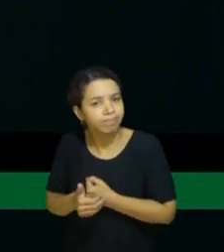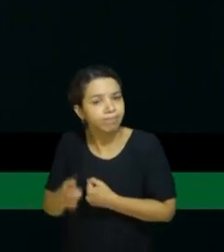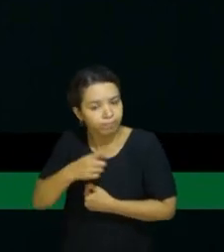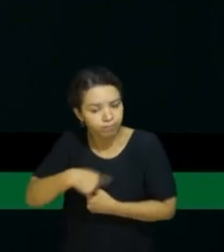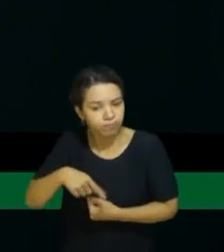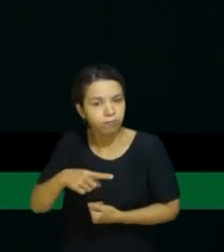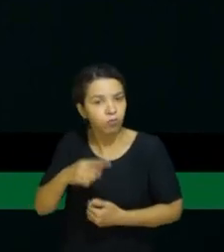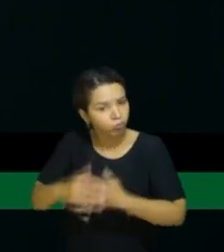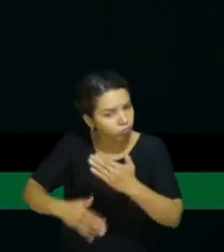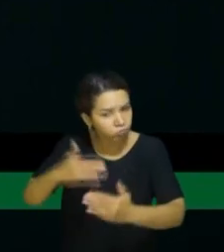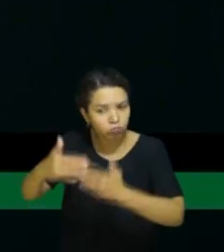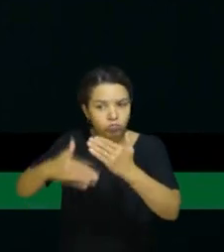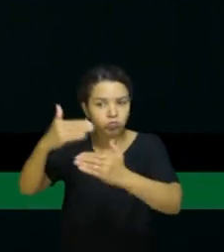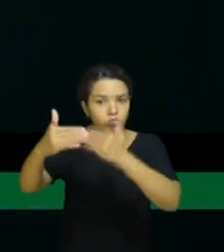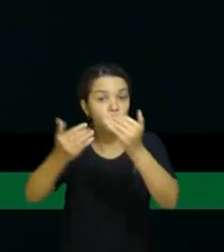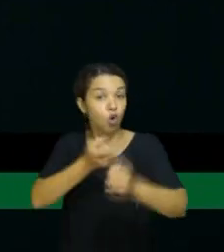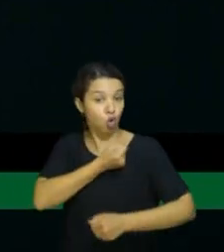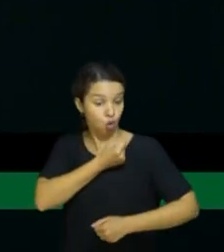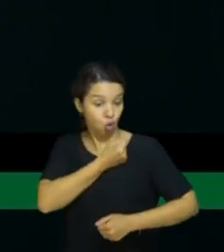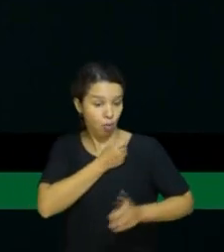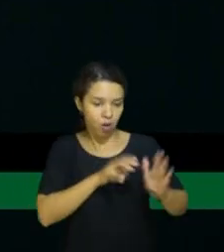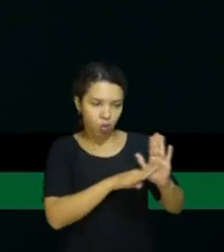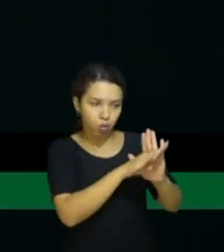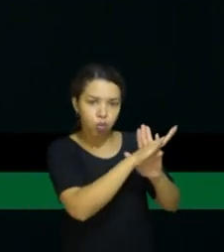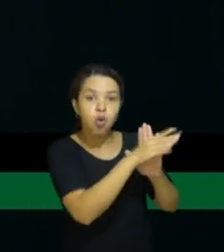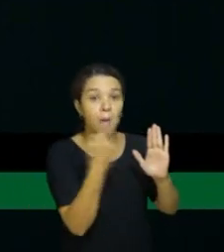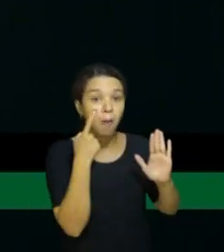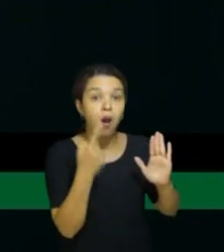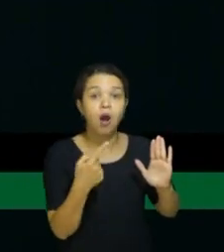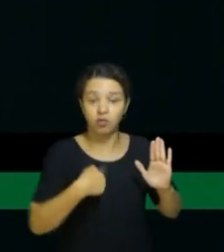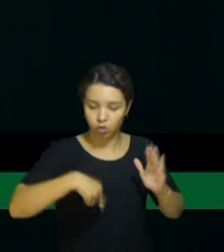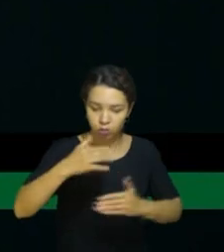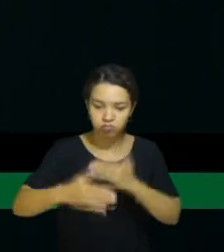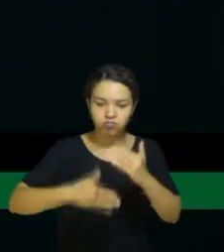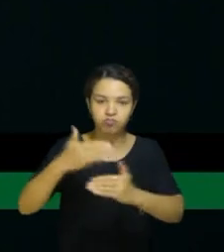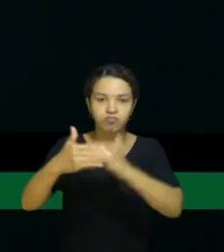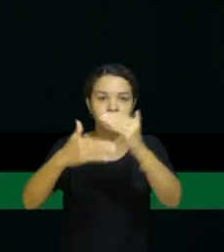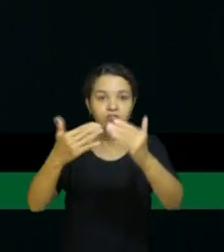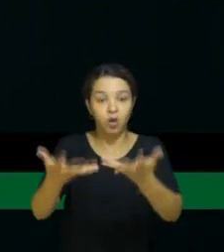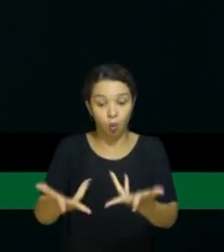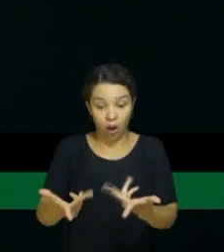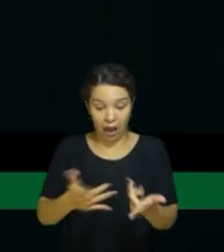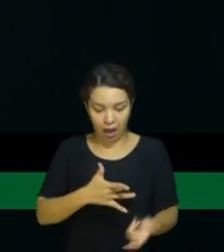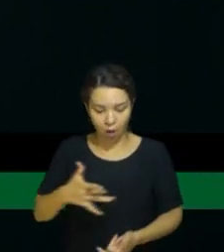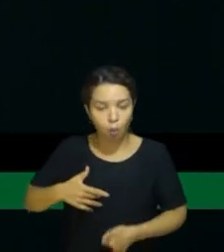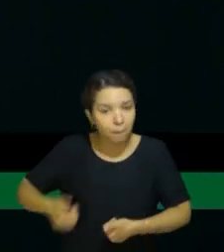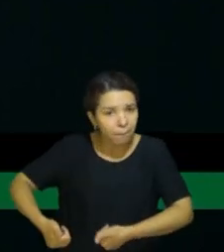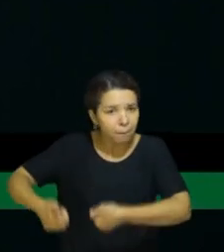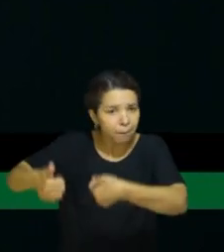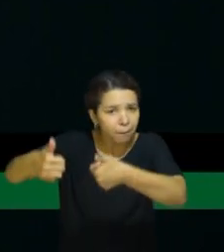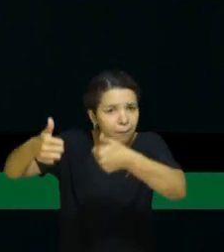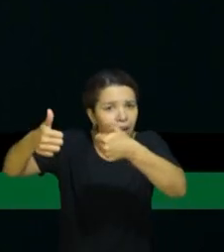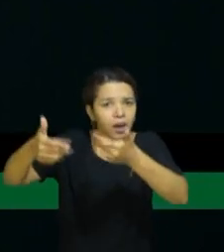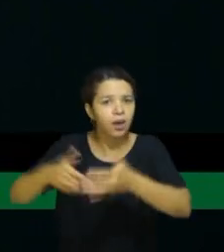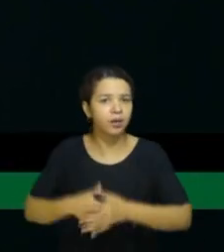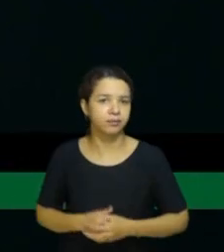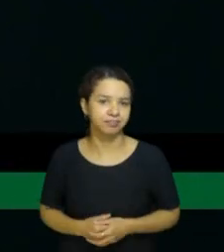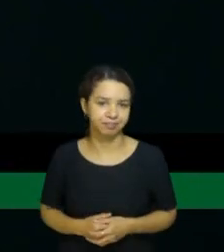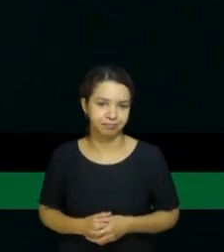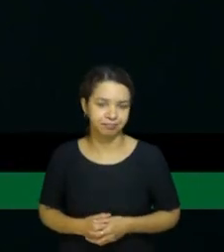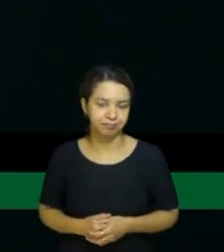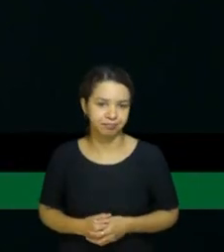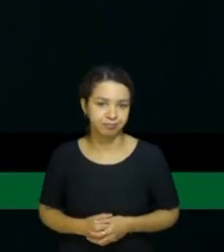avançando entrega de qualidade da saúde dos Catarinenses só